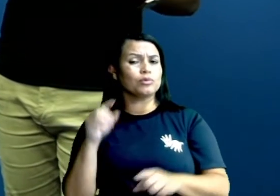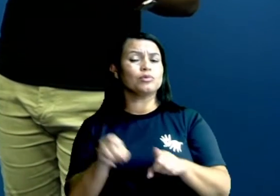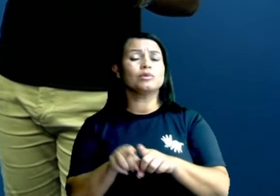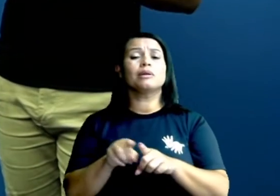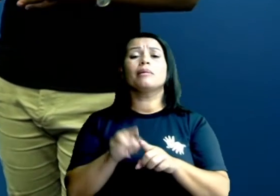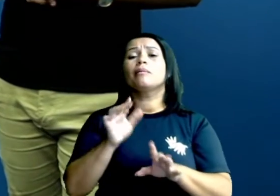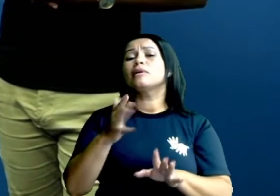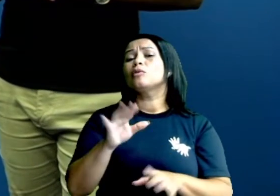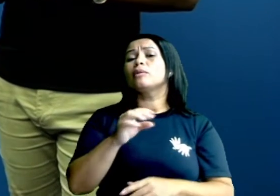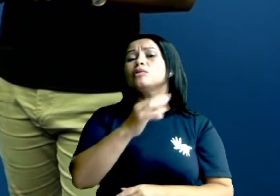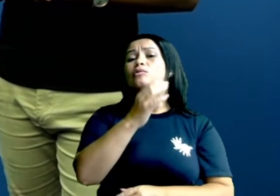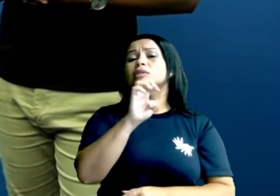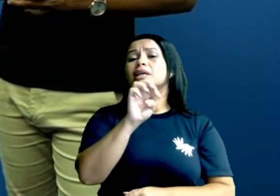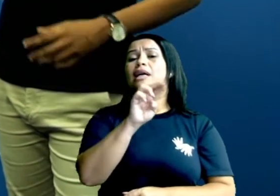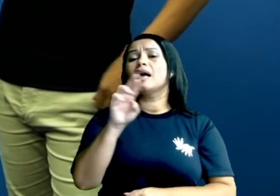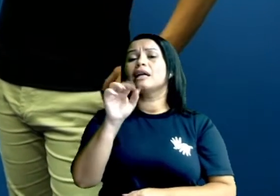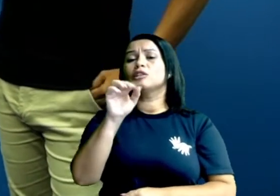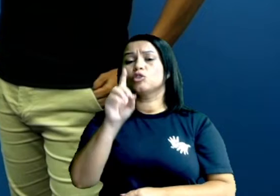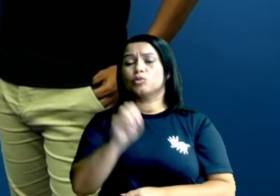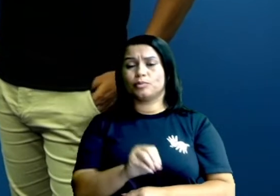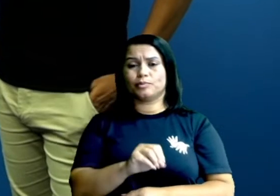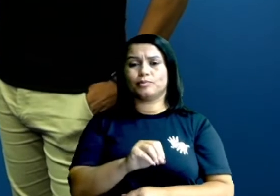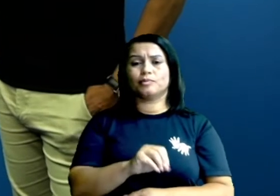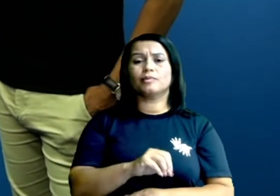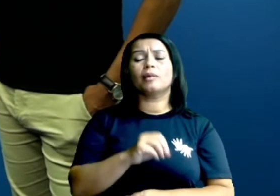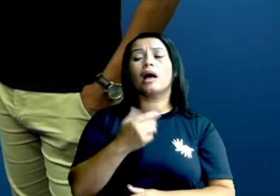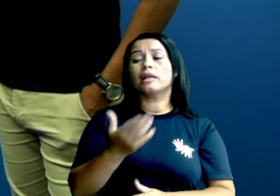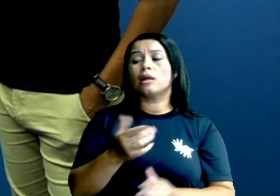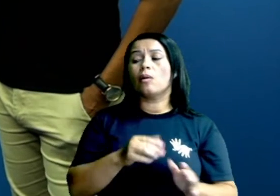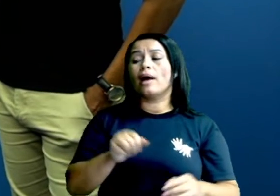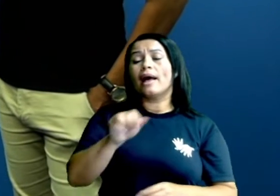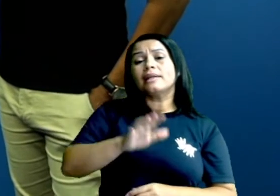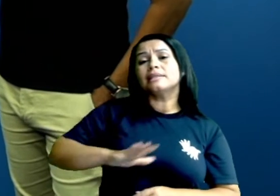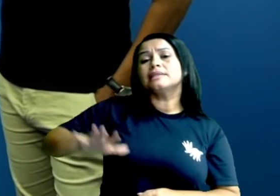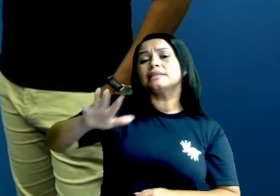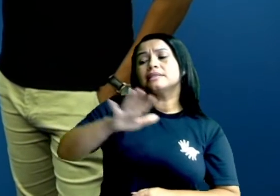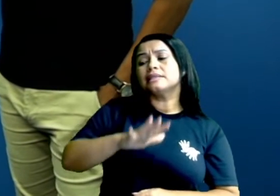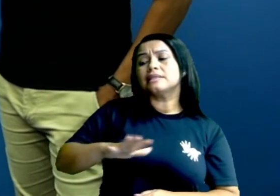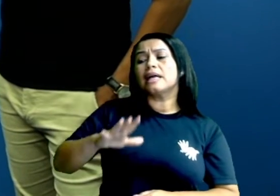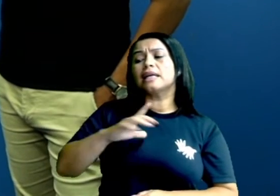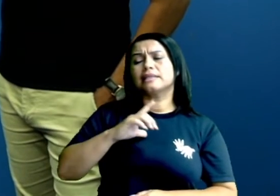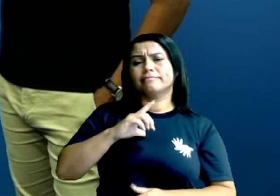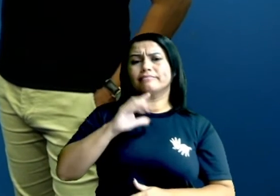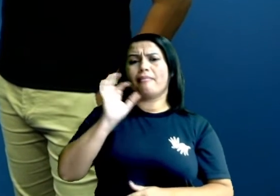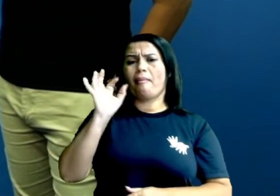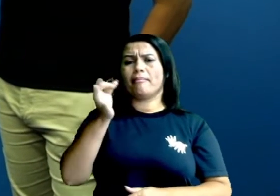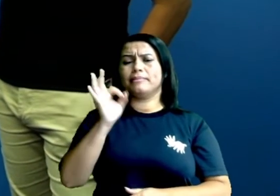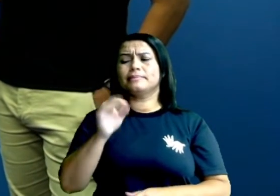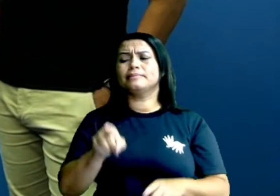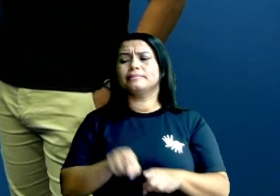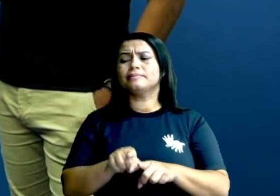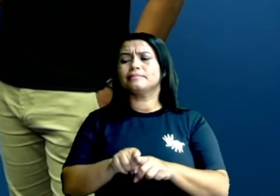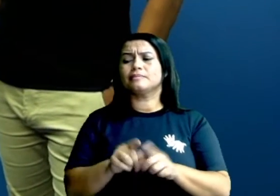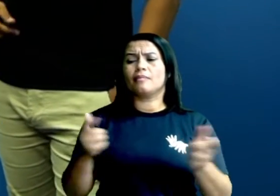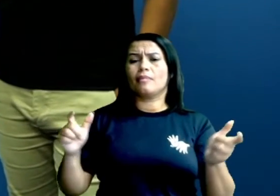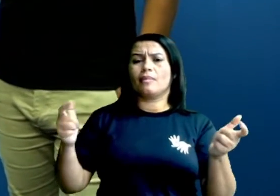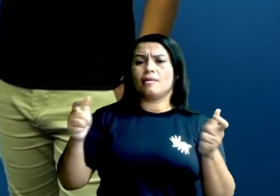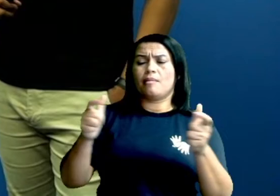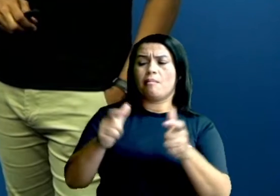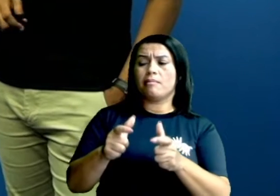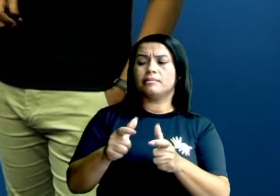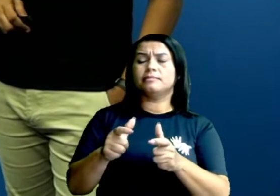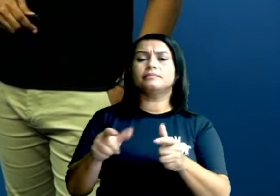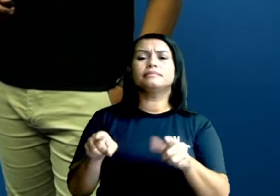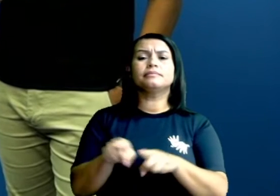né, de forma mais abrangente, tá? Então, essa área, com certeza, originalmente já foi bastante reduzida,